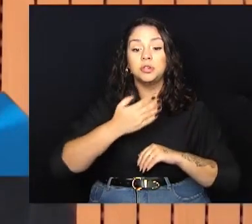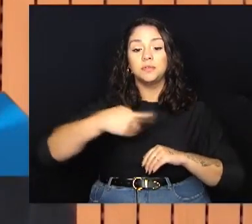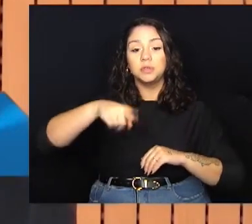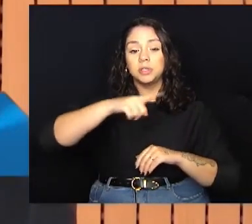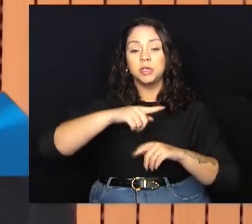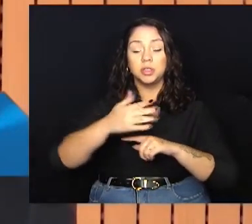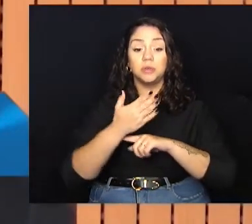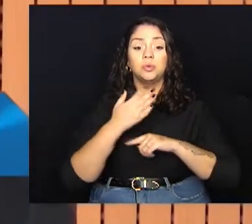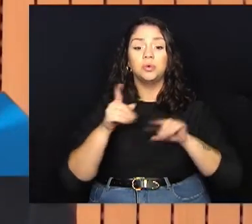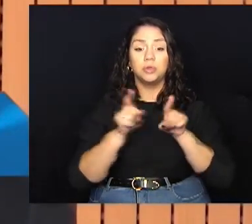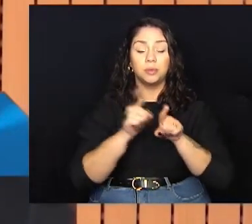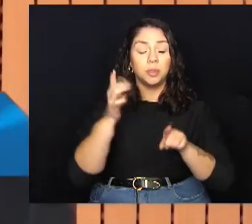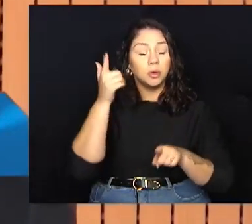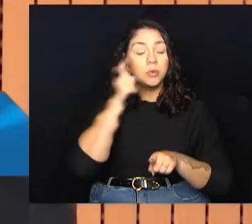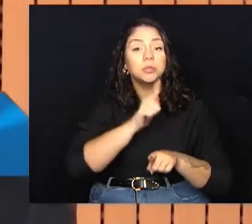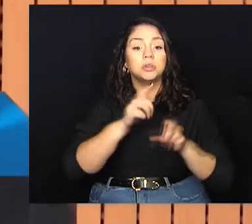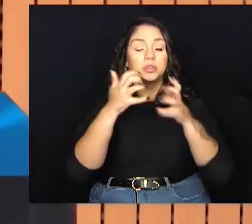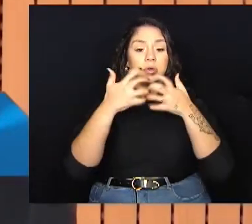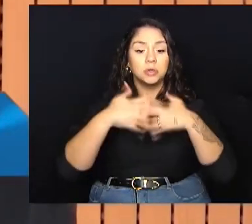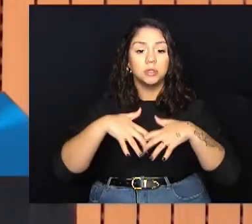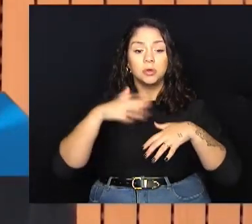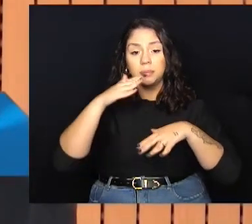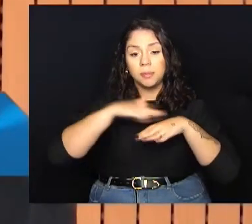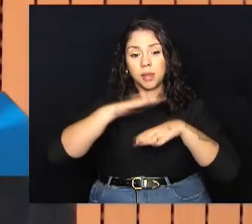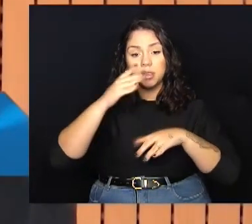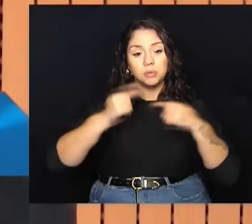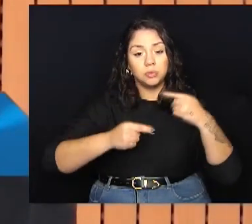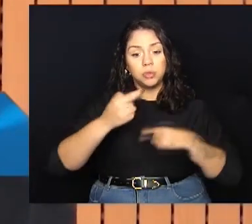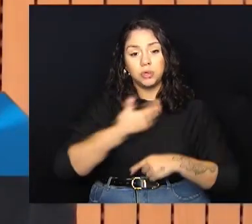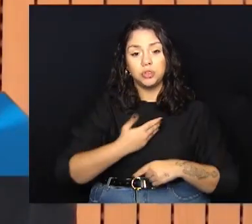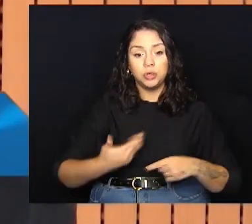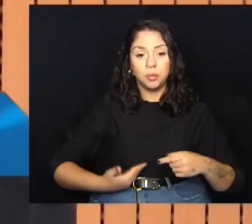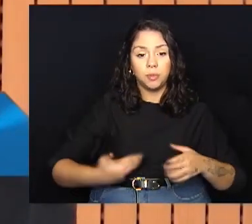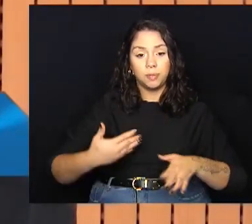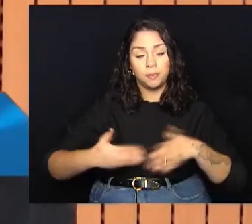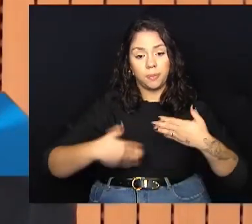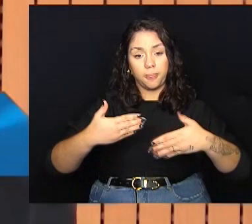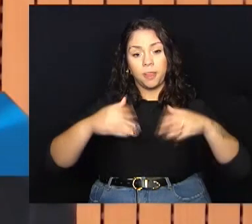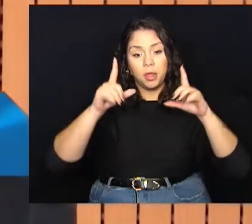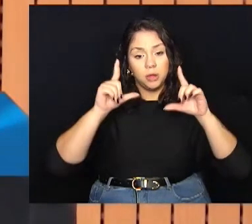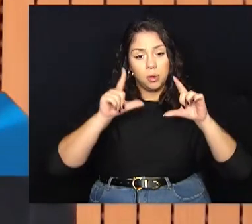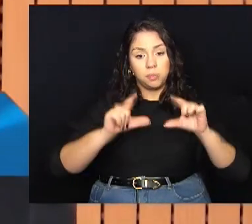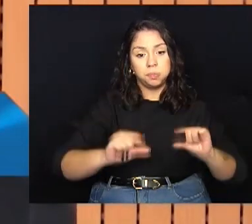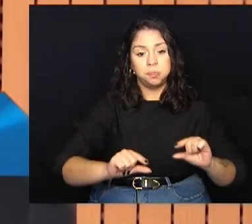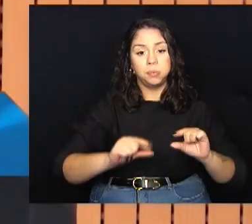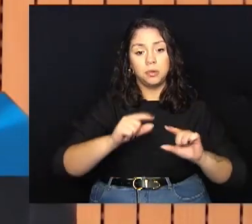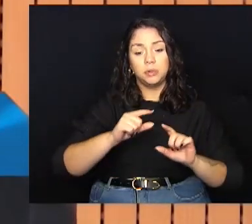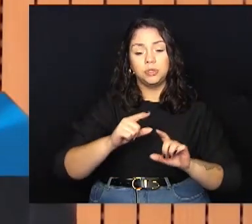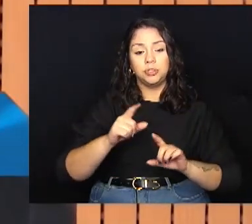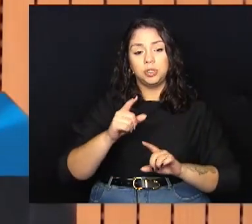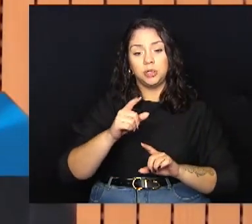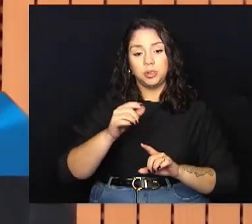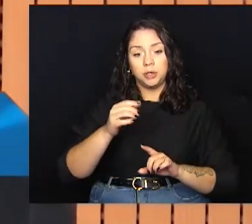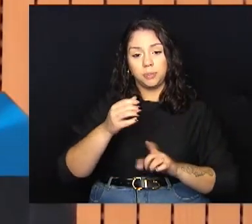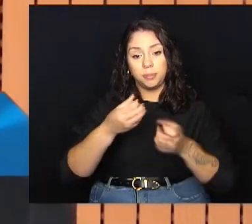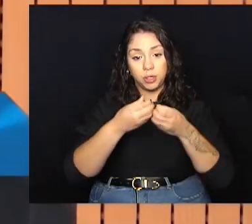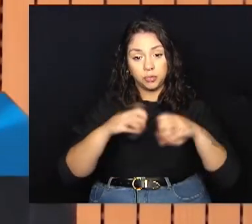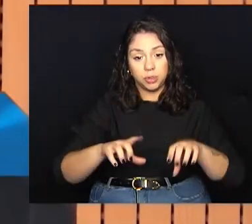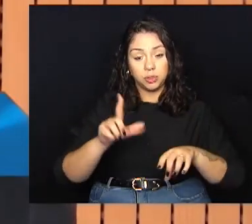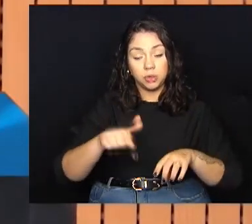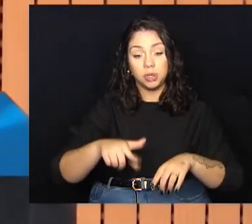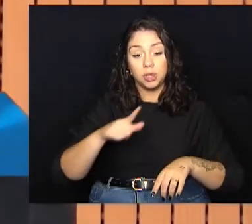para a gente conseguir pensar cada vez mais em políticas públicas de redução de danos a gente tem uma atuação importante